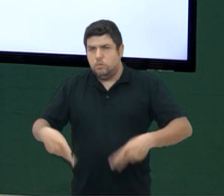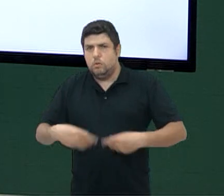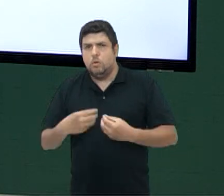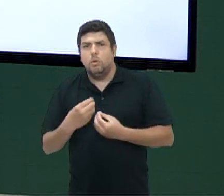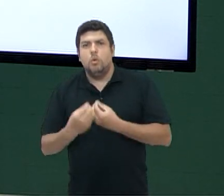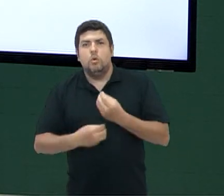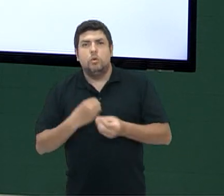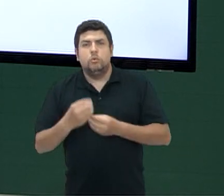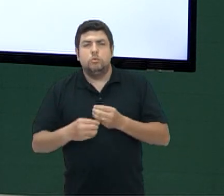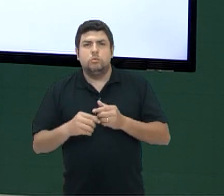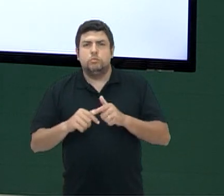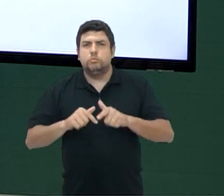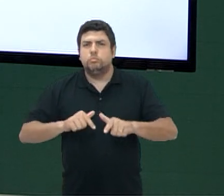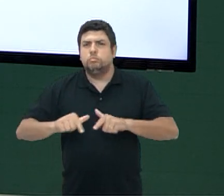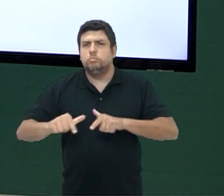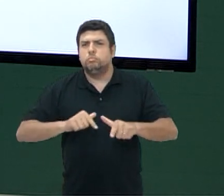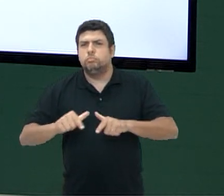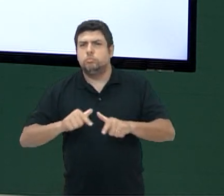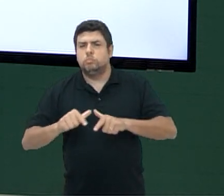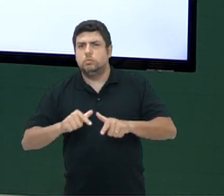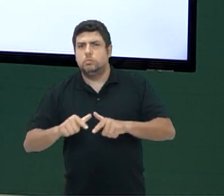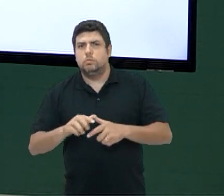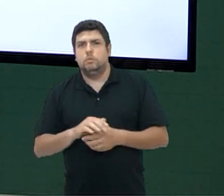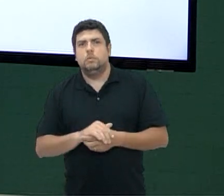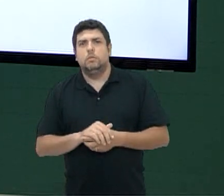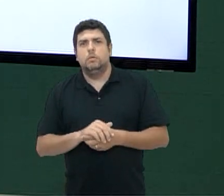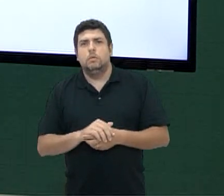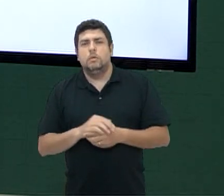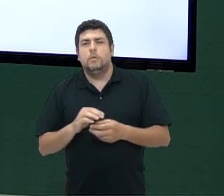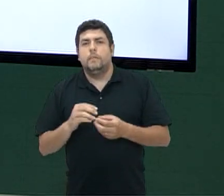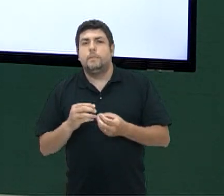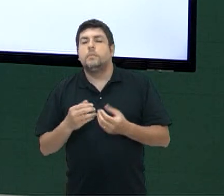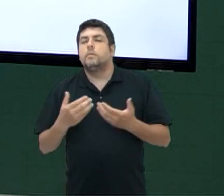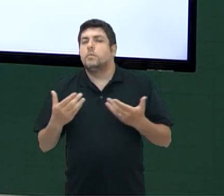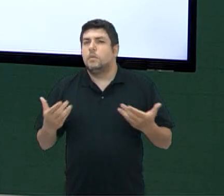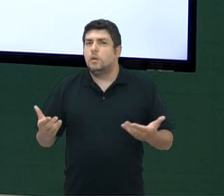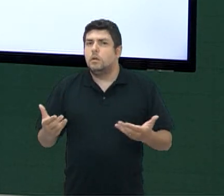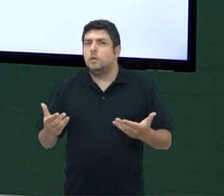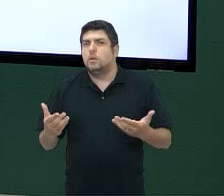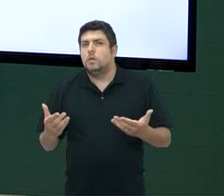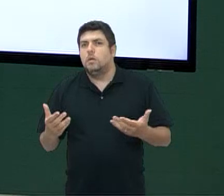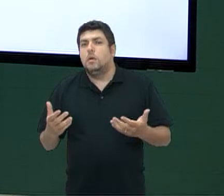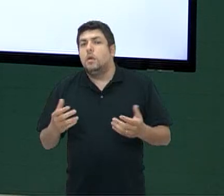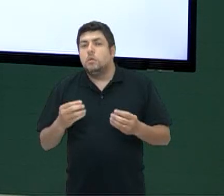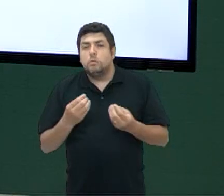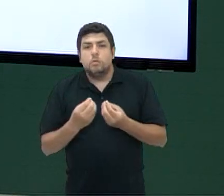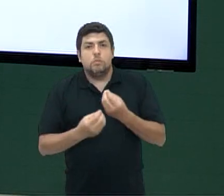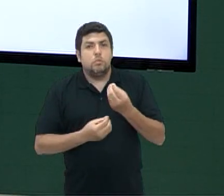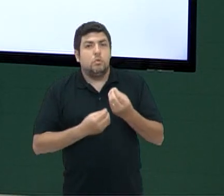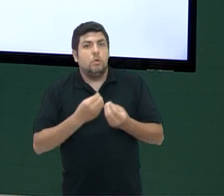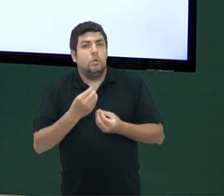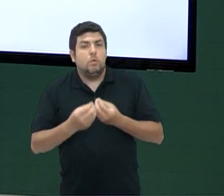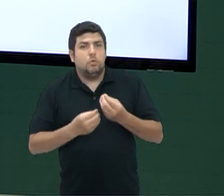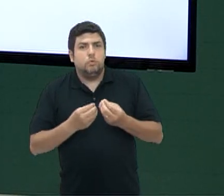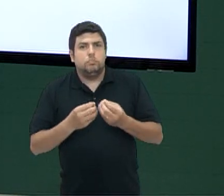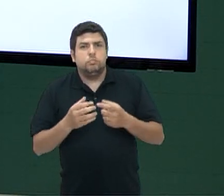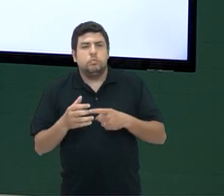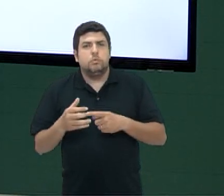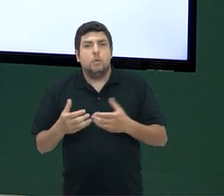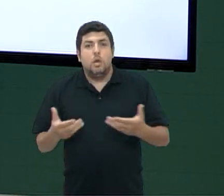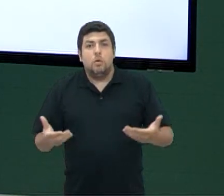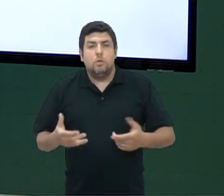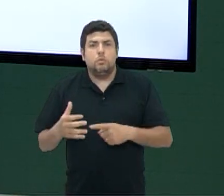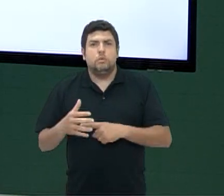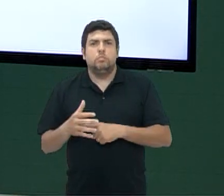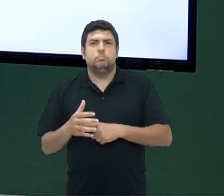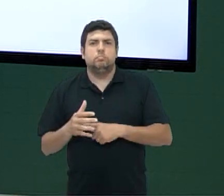trabalho motor, geralmente nesse contexto. E aqui temos uma base substancial para os veículos que temos ali